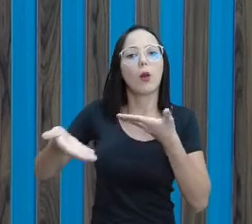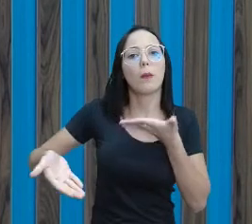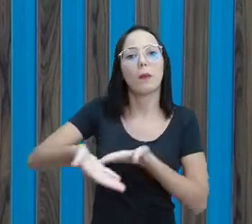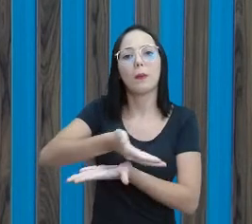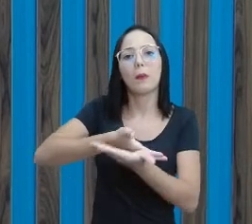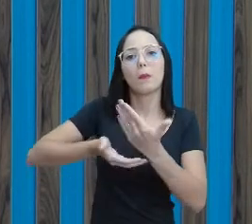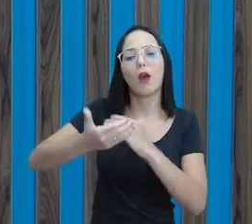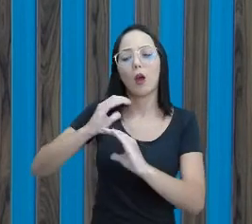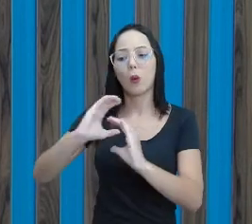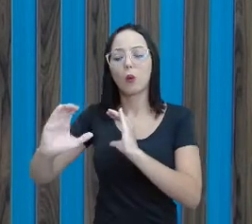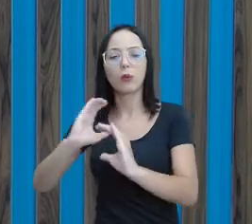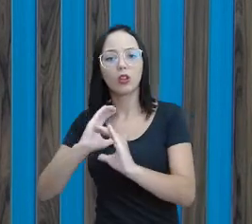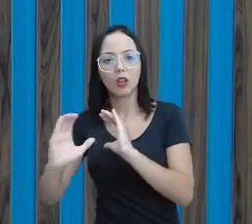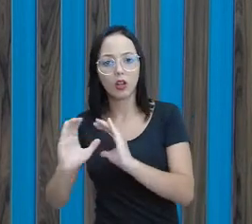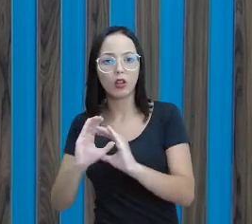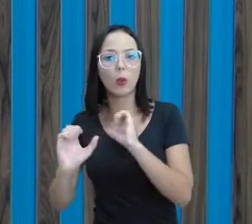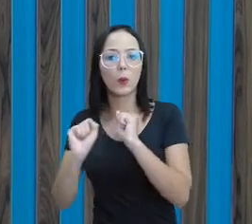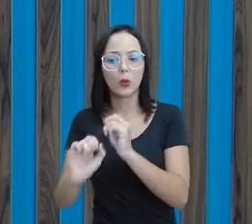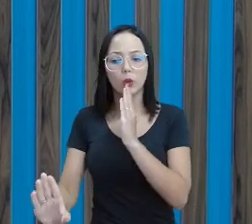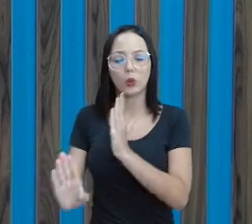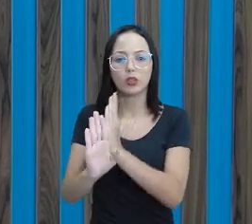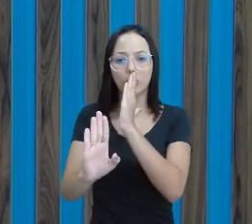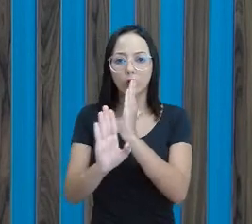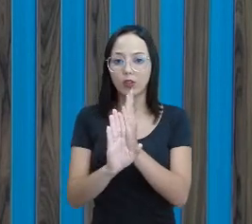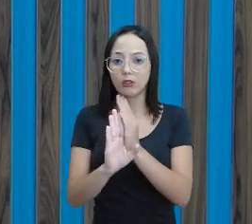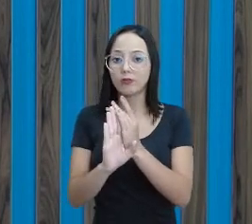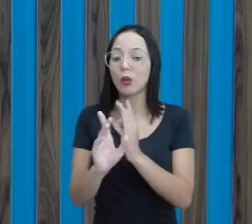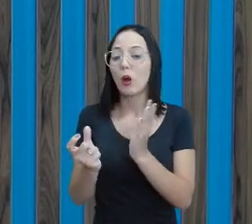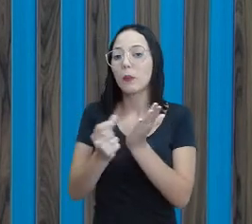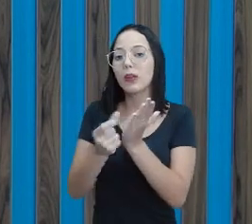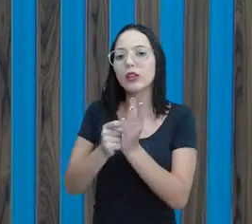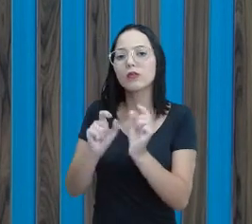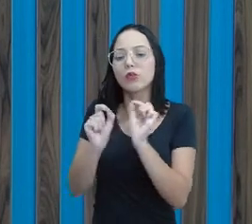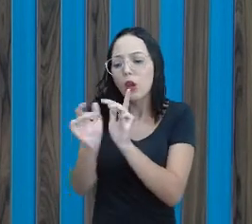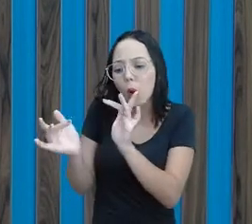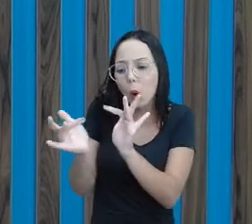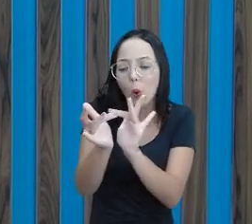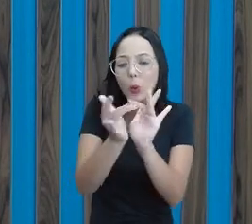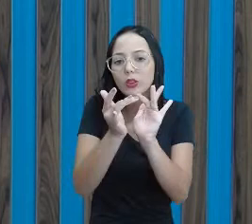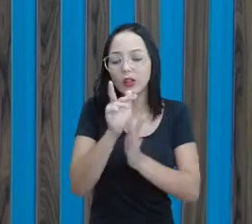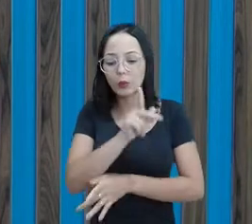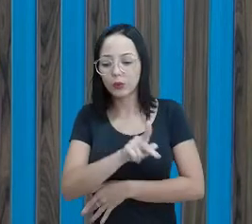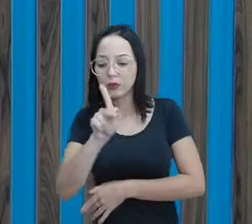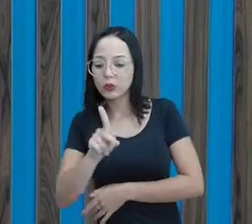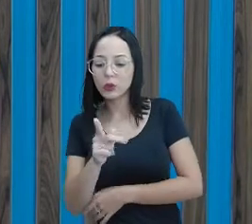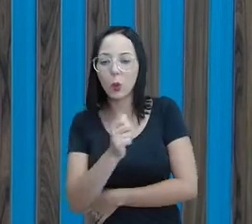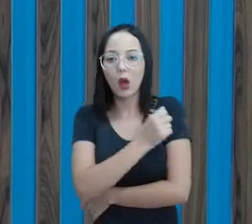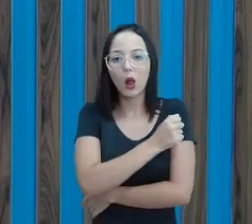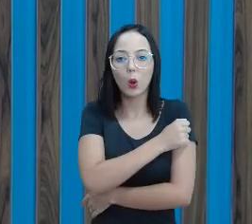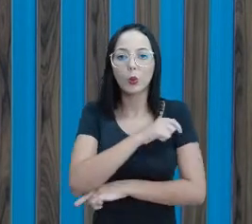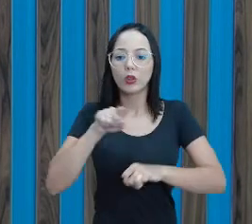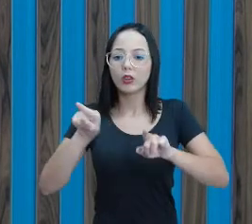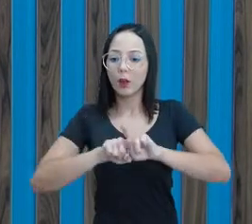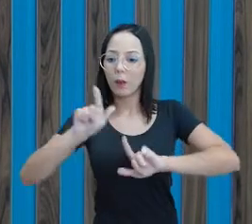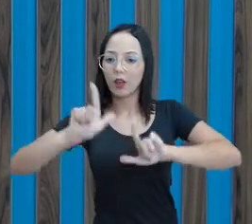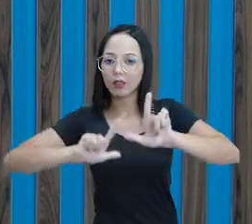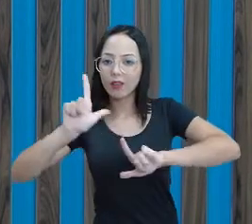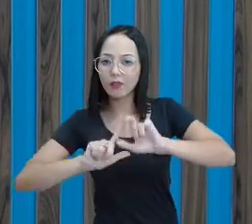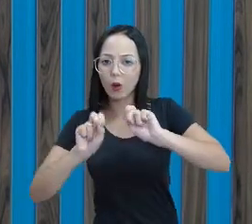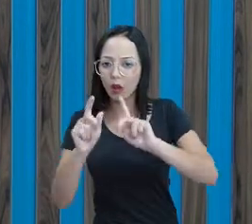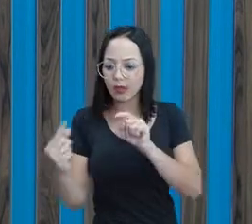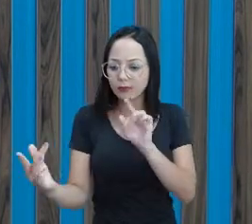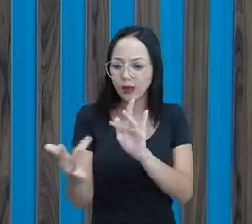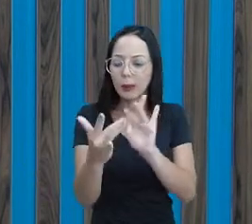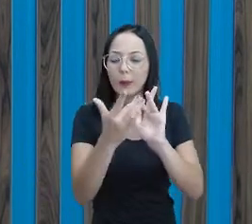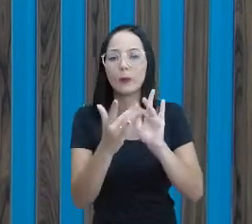questão. Vocês vão poder ver essas respostas aqui. O aplicativo vai vir para juntar mais professor, aluno e TV digital aqui. Vai ser muito